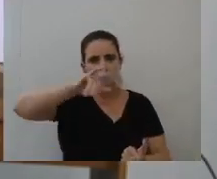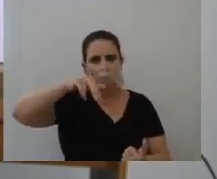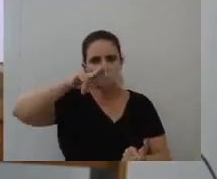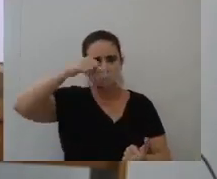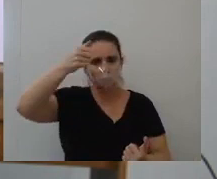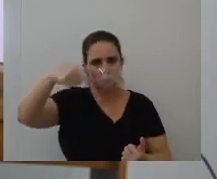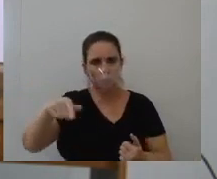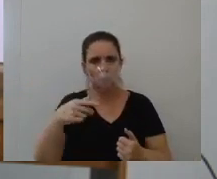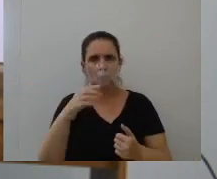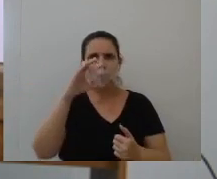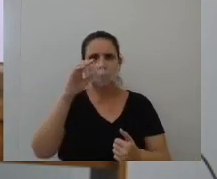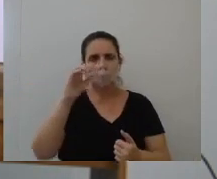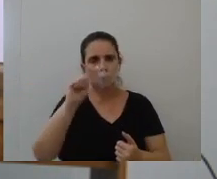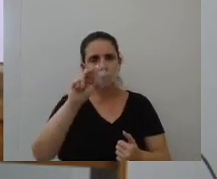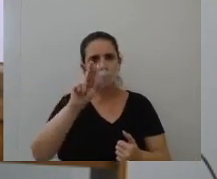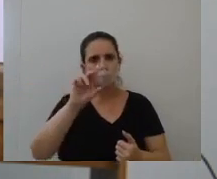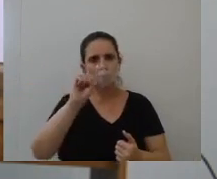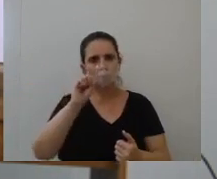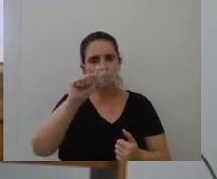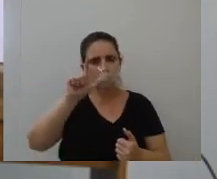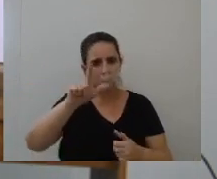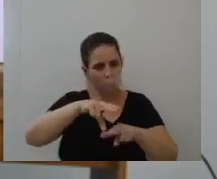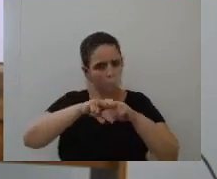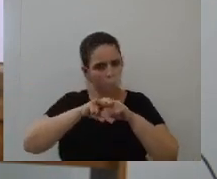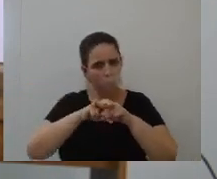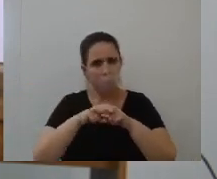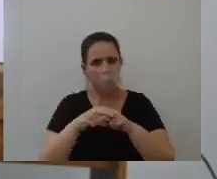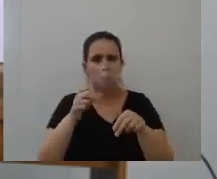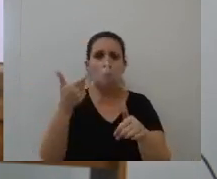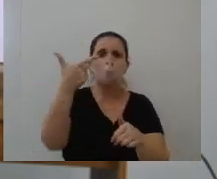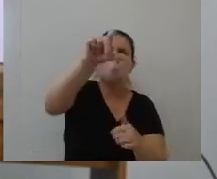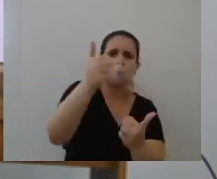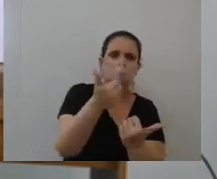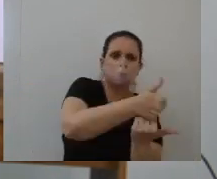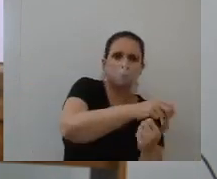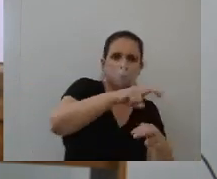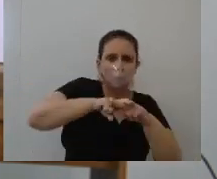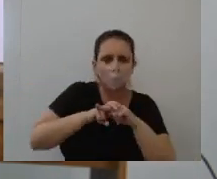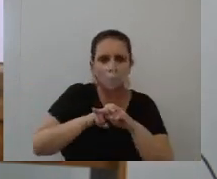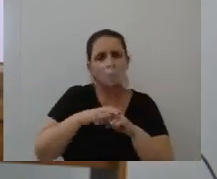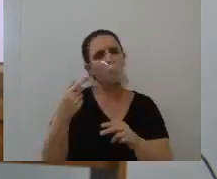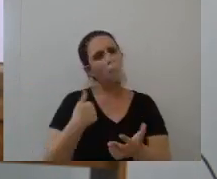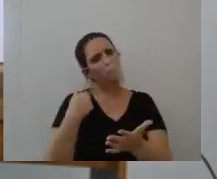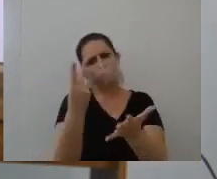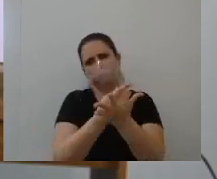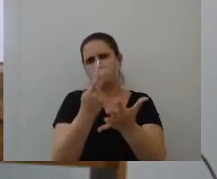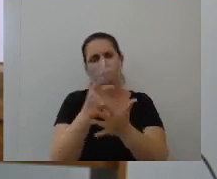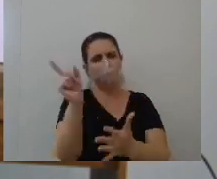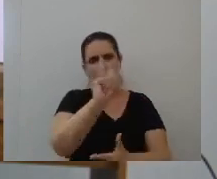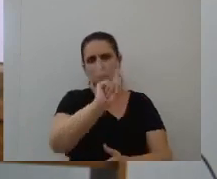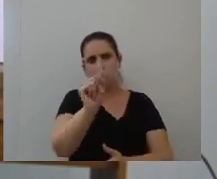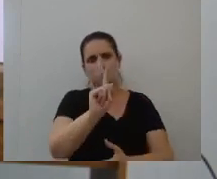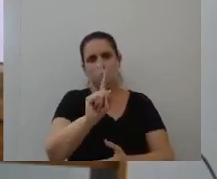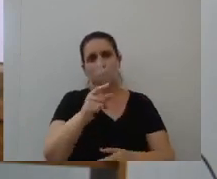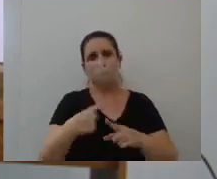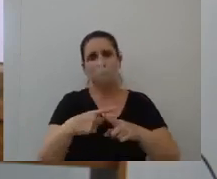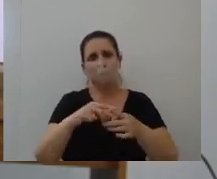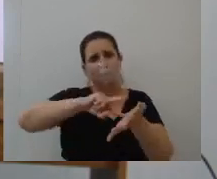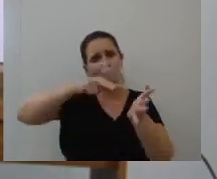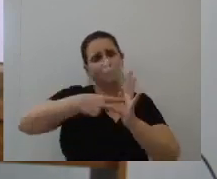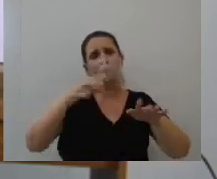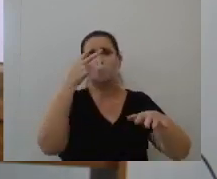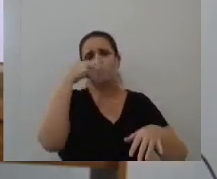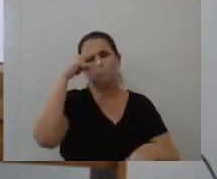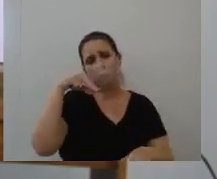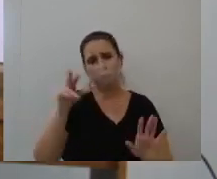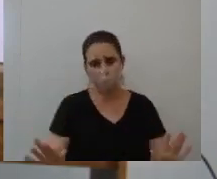por uma outra conjunção causal, eu não erro. Não tem como errar a questão assim. Beleza? Porque elas mantêm o mesmo sentido. Vamos